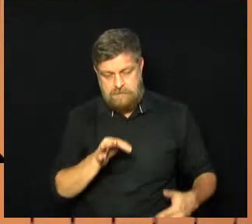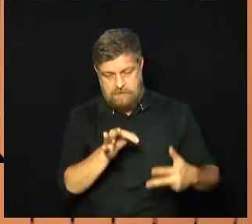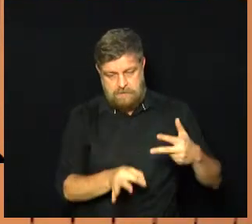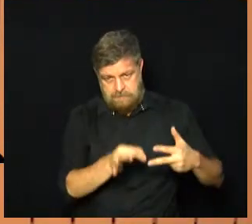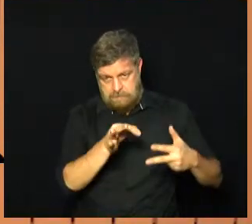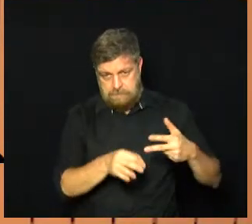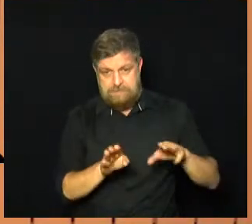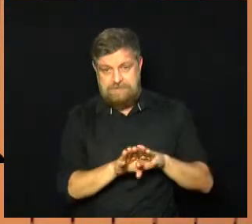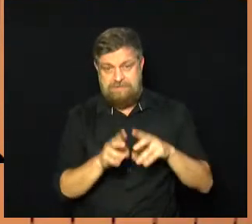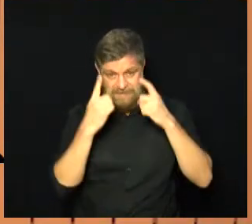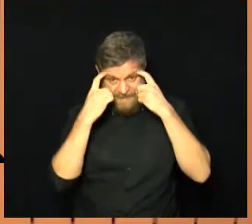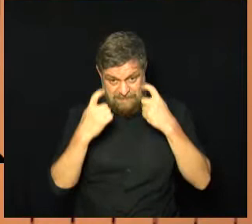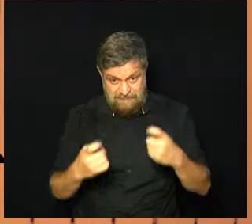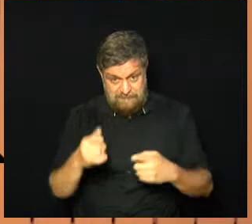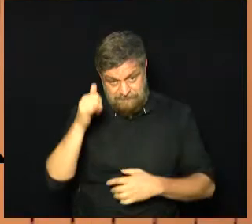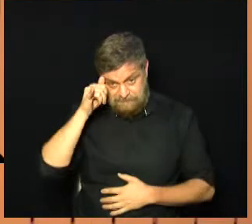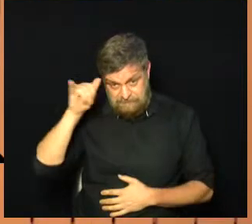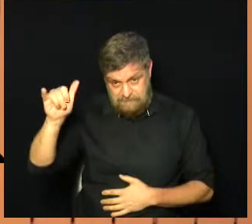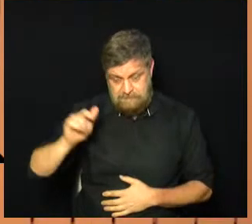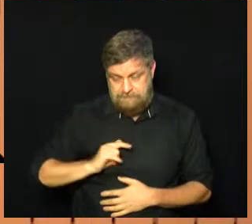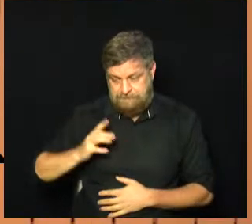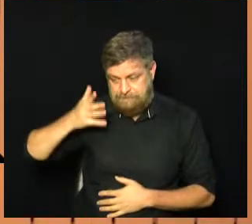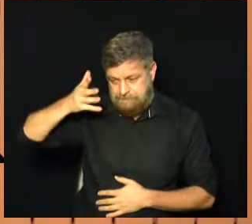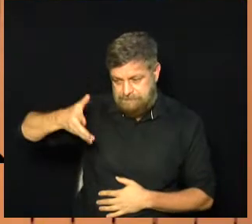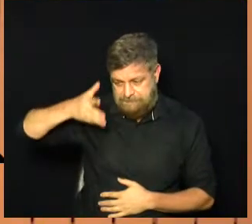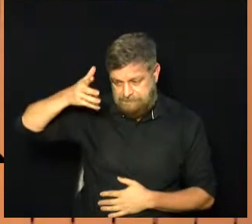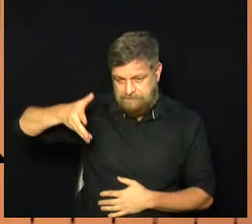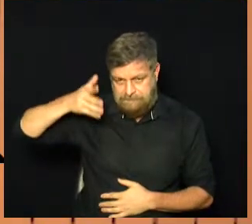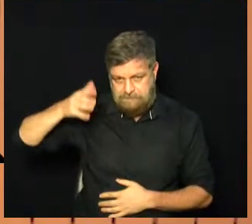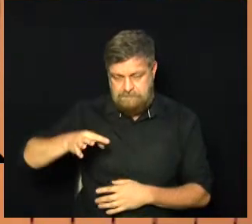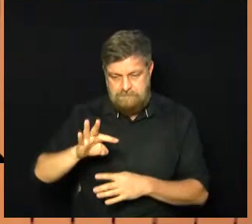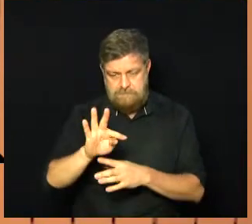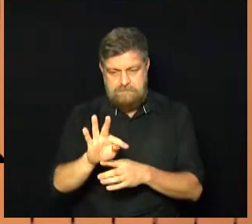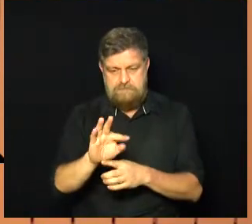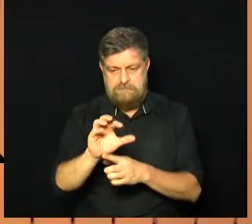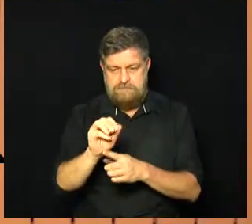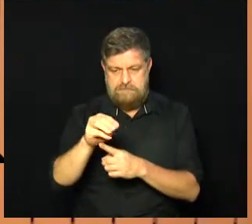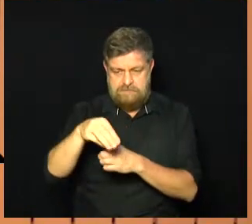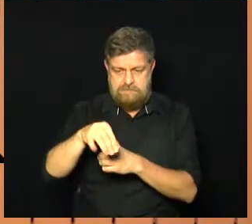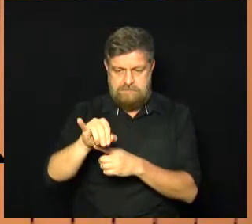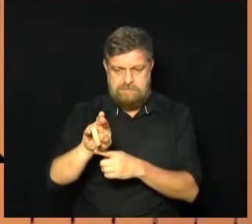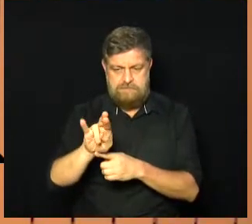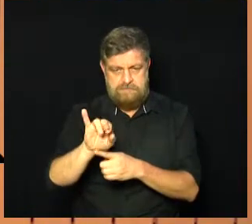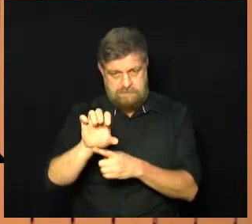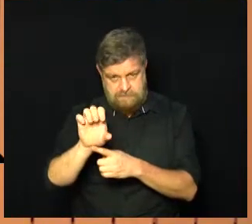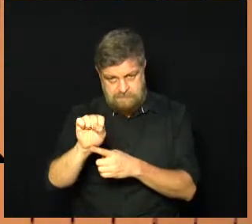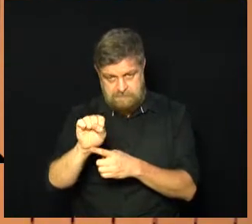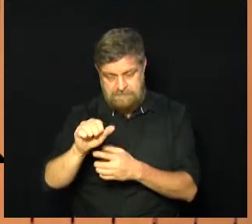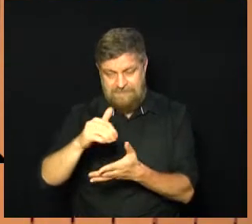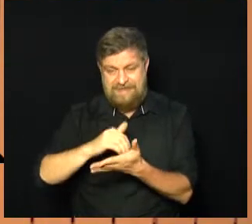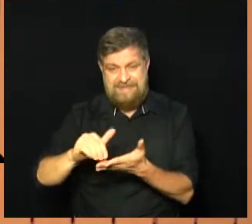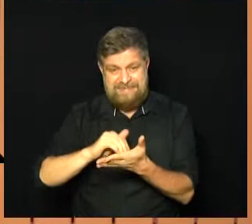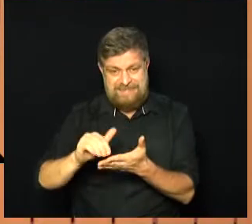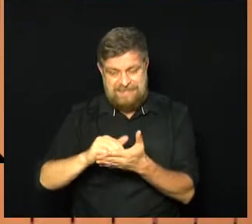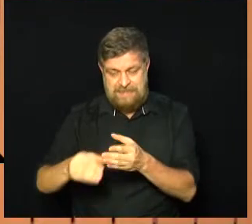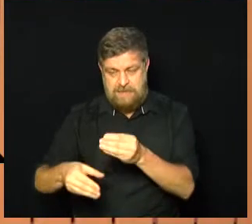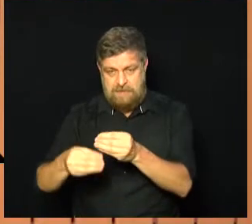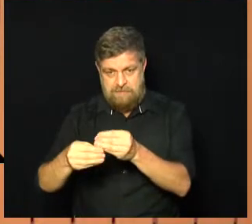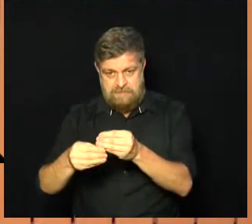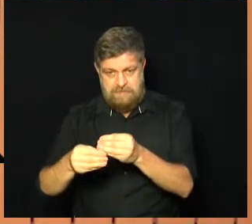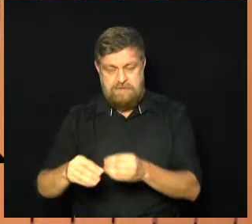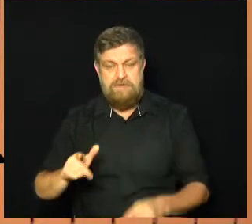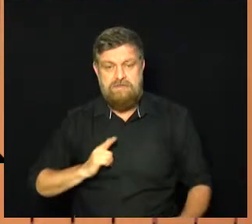combate à violência, com os palestrantes, né, Tamires Sampaio, secretária adjunta de Segurança Cidadã de